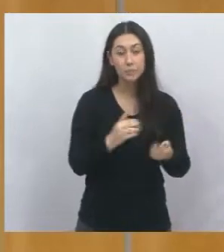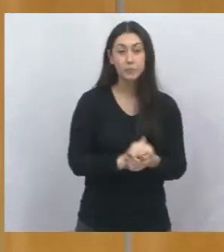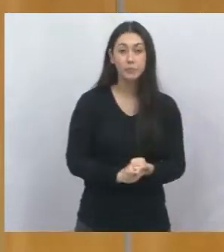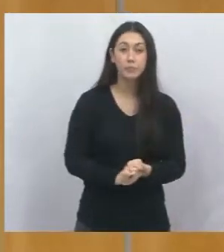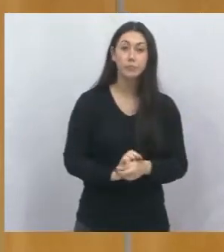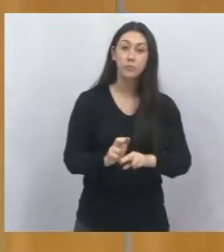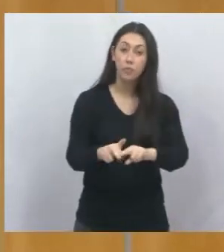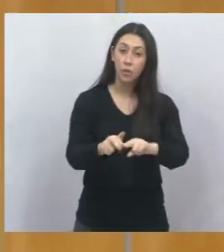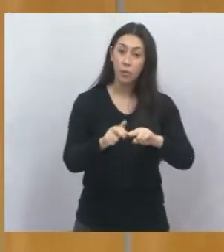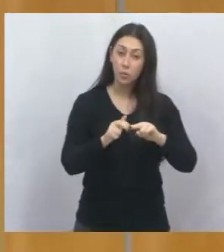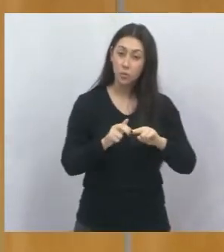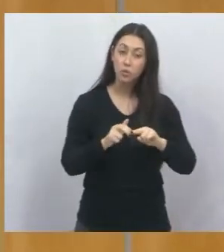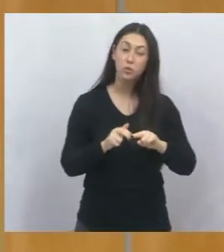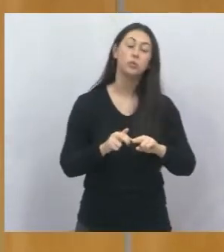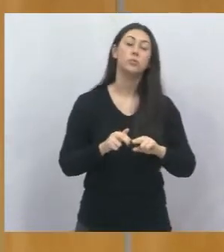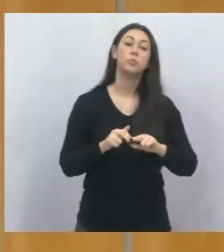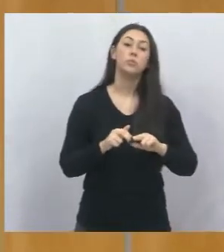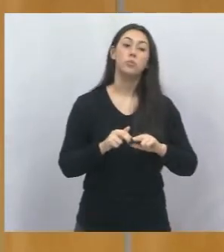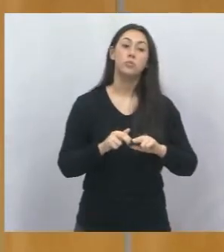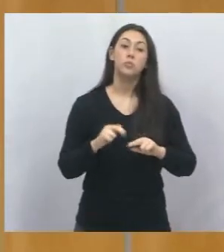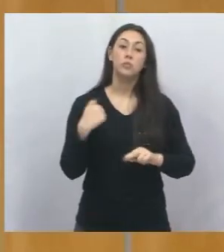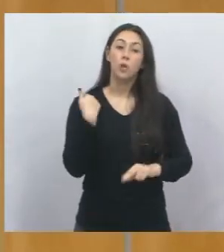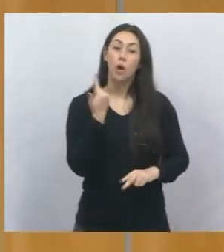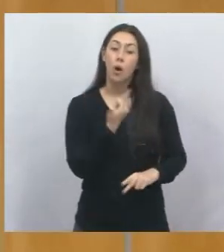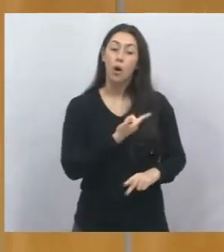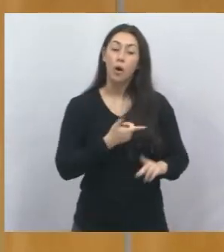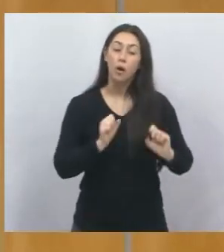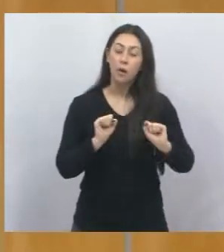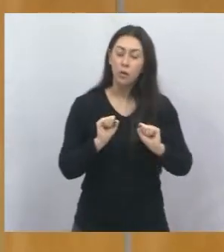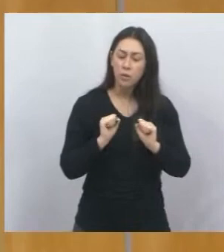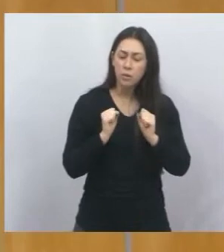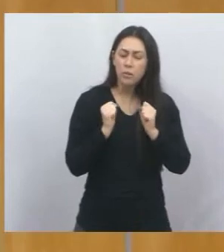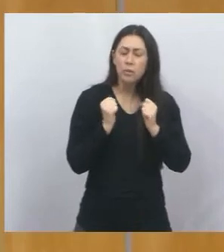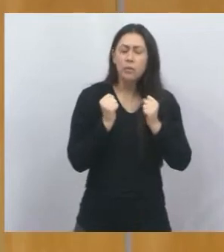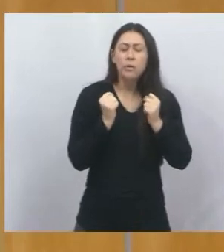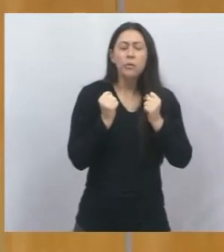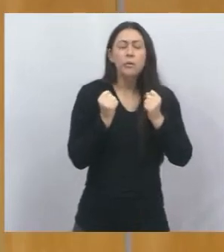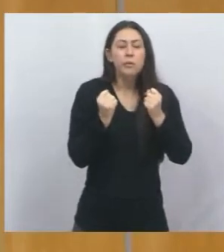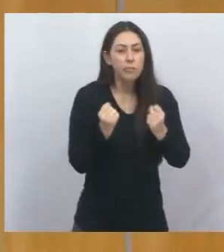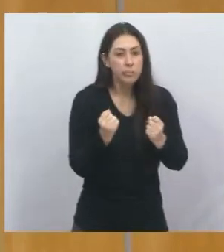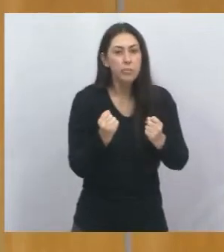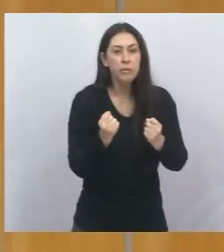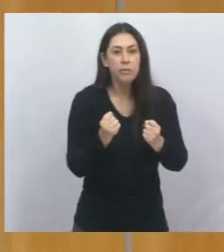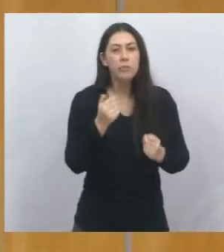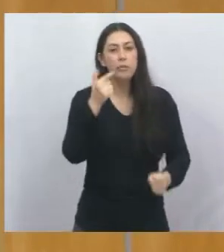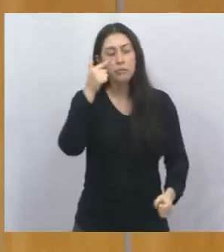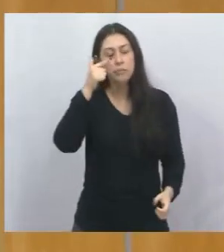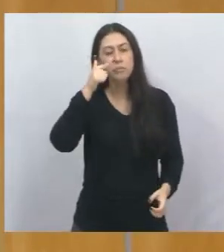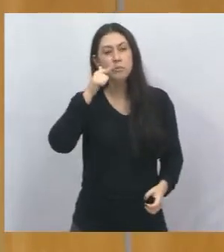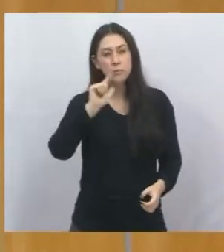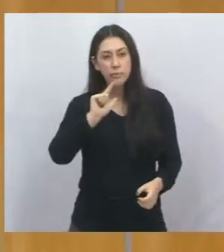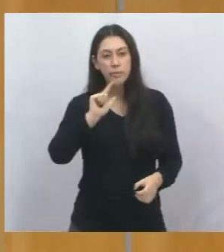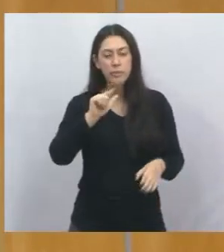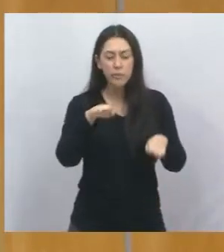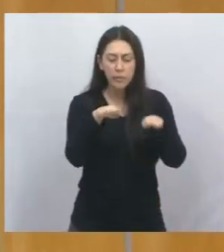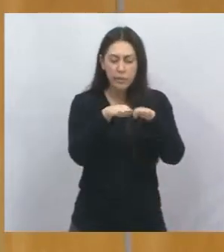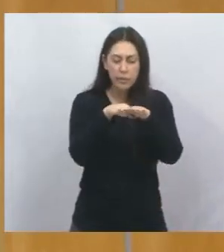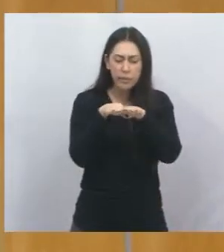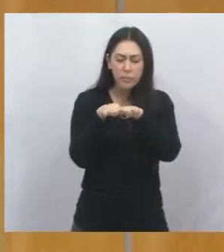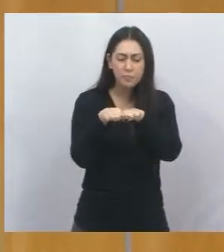isso, fizemos um exercício e um esforço muito grande para chegarmos numa